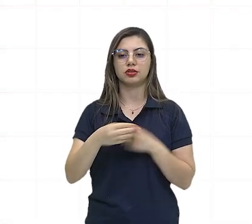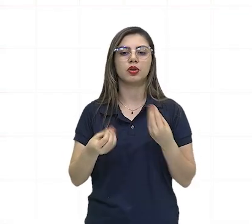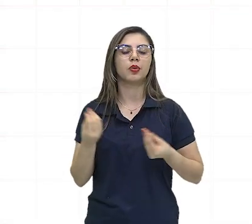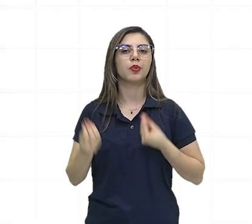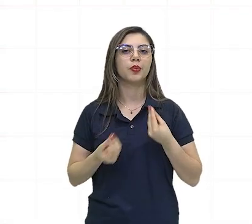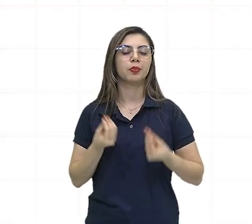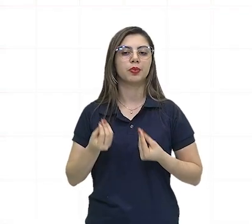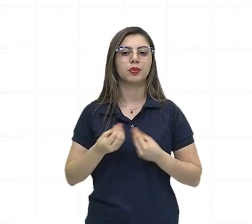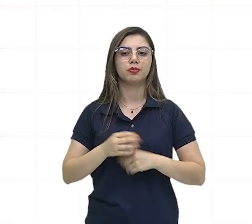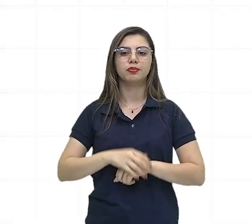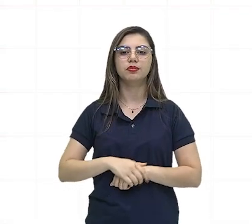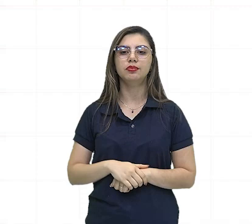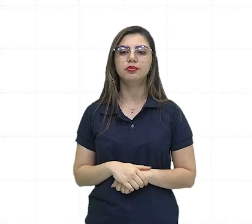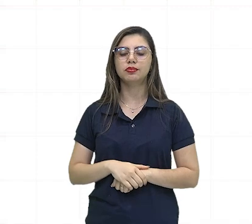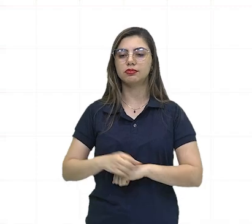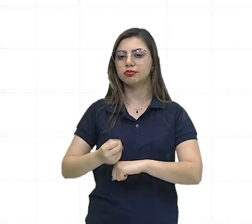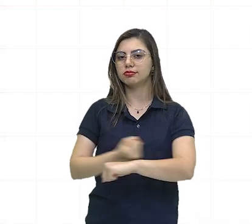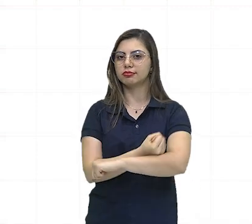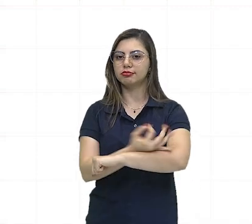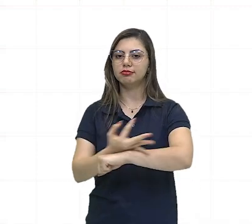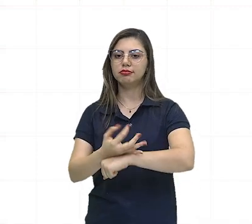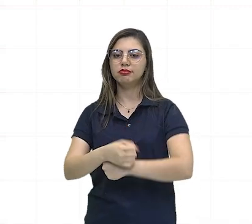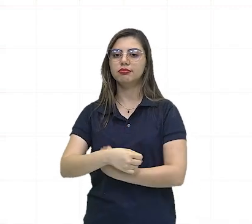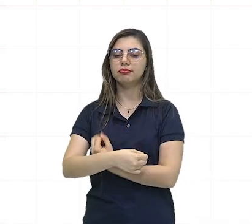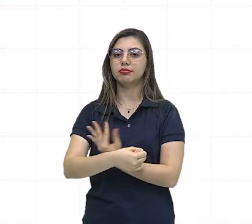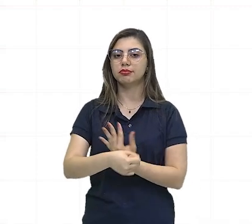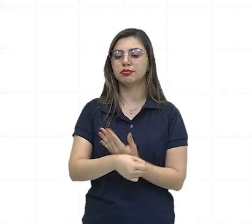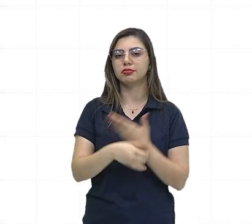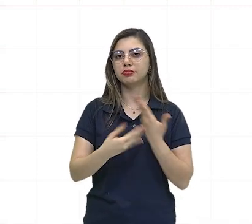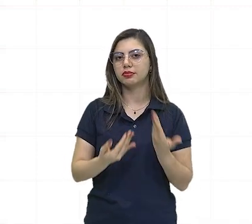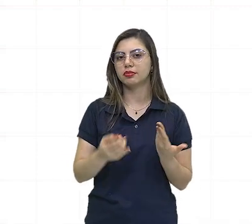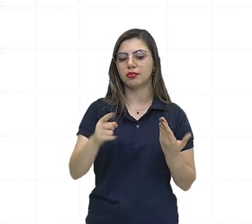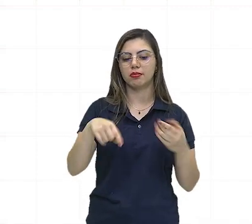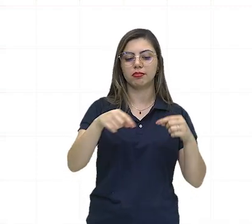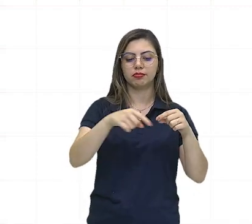jardinagem, ela ocorre ali em